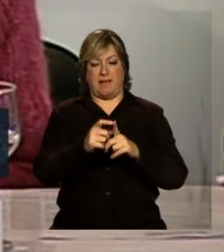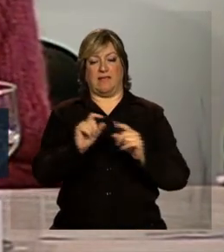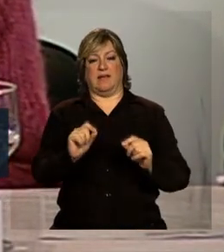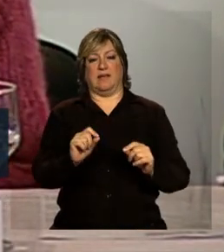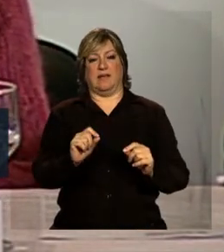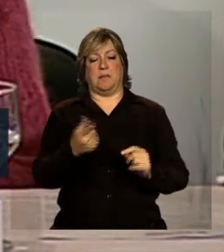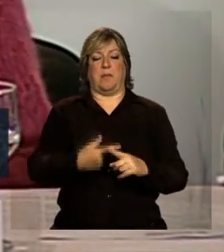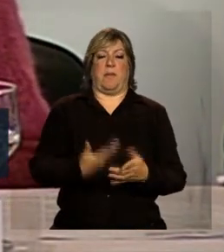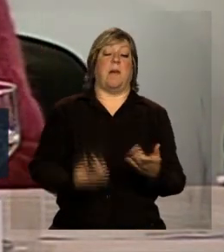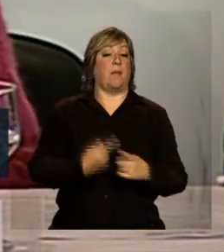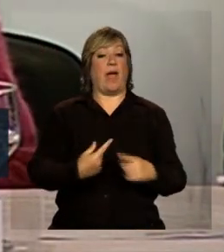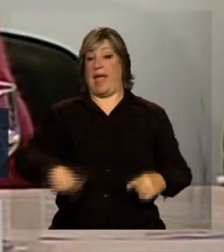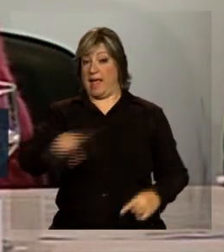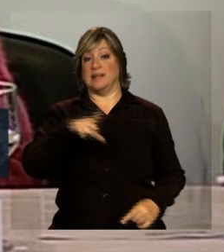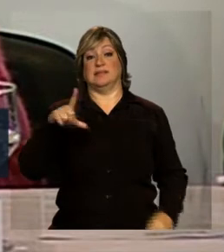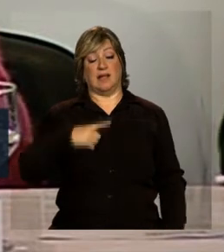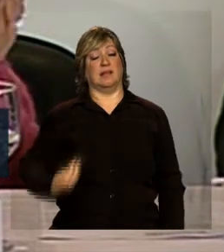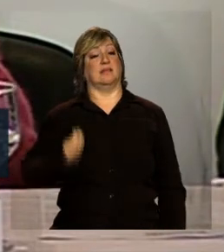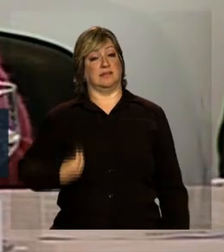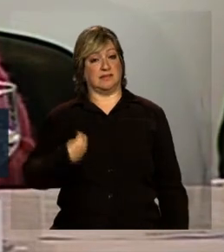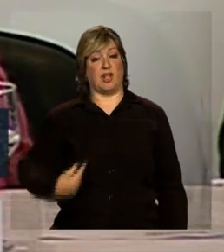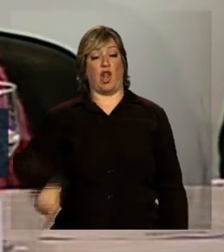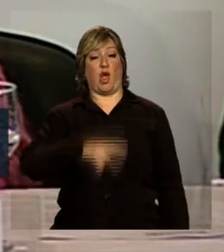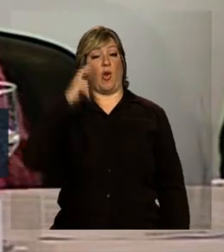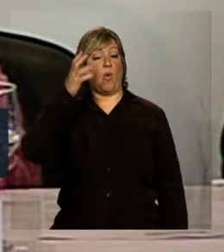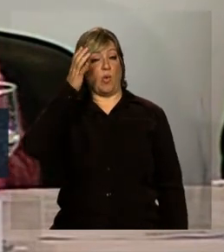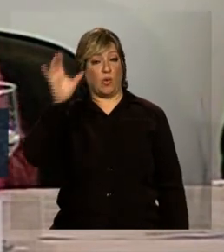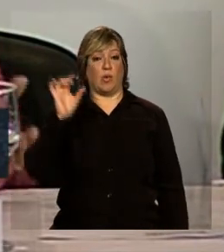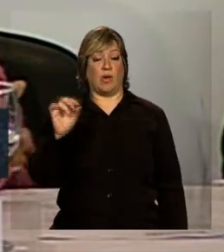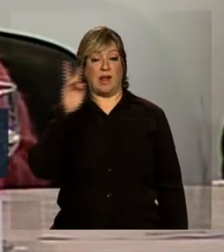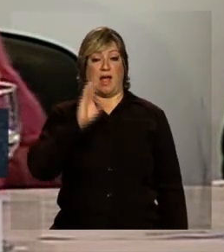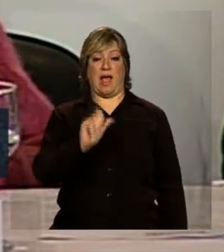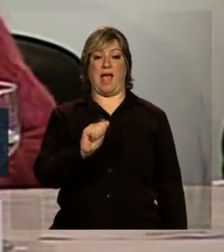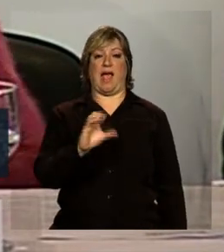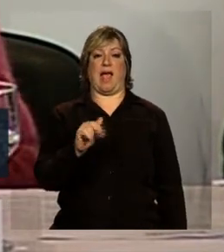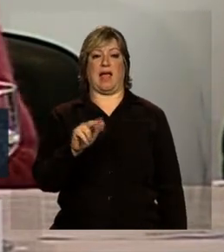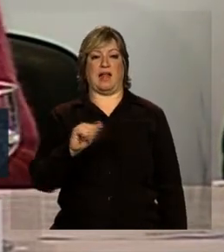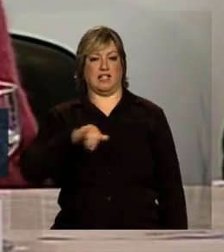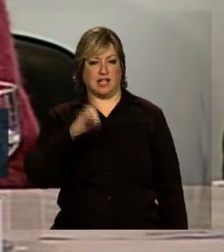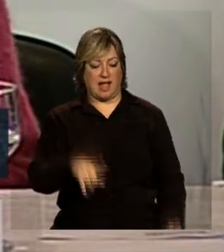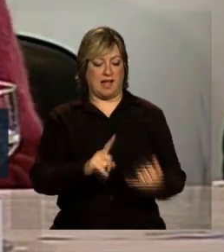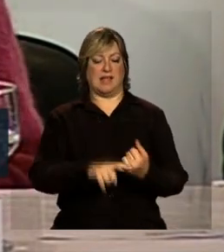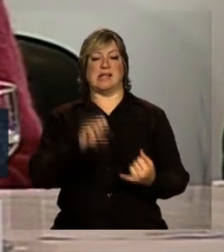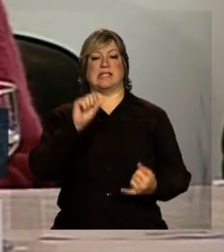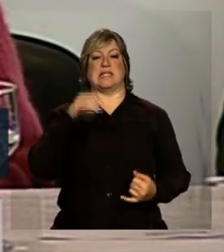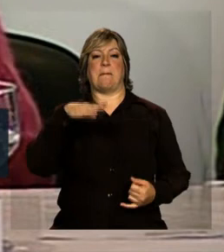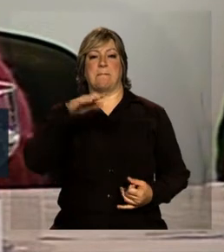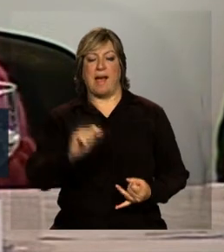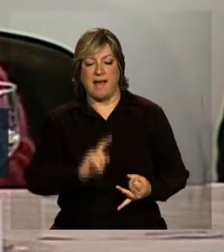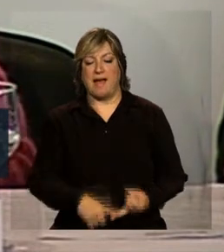estão presentes na nossa cultura, como foi lembrado agora, no acarajé, no samba, em tudo, nossa